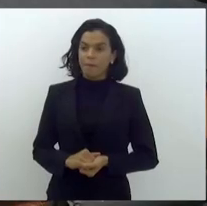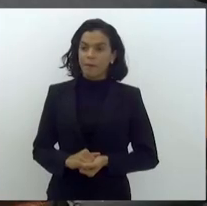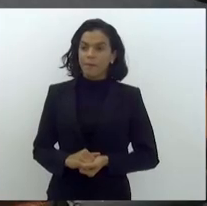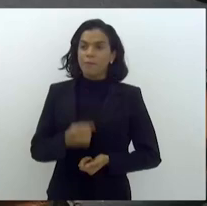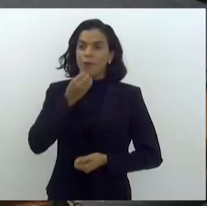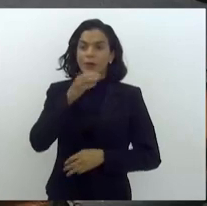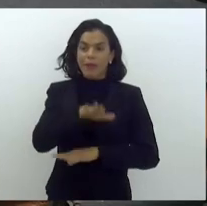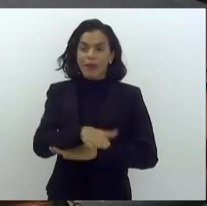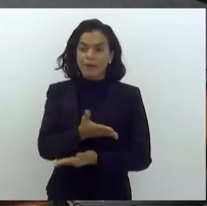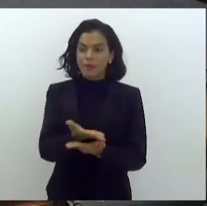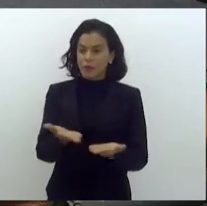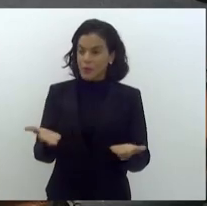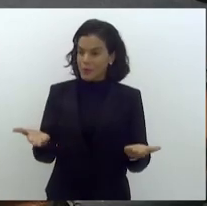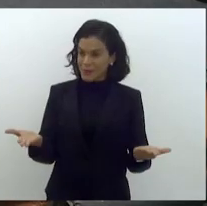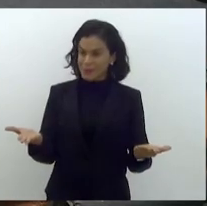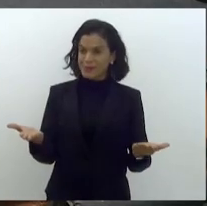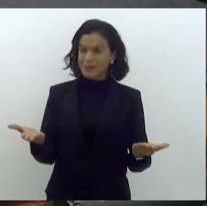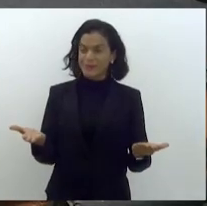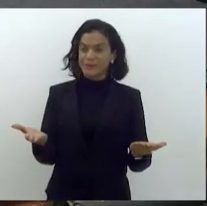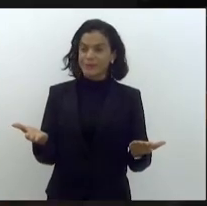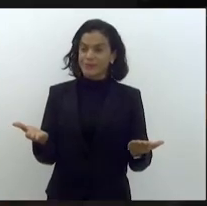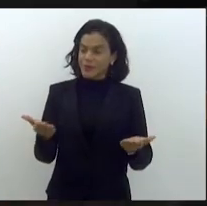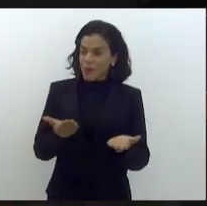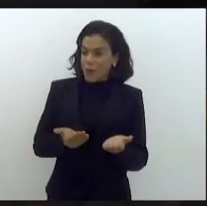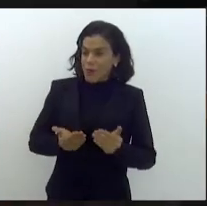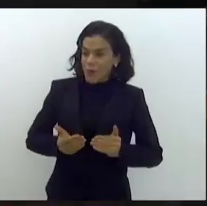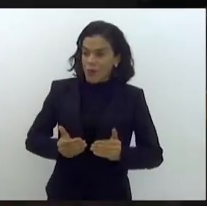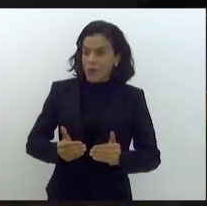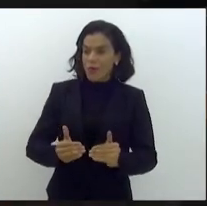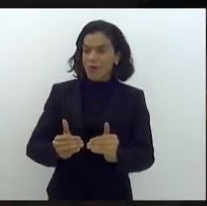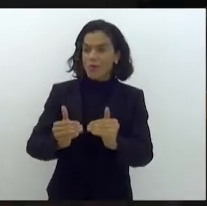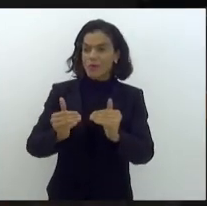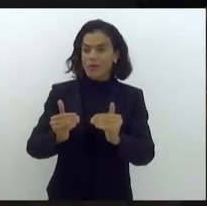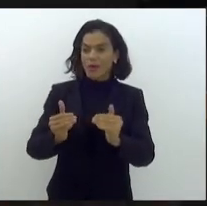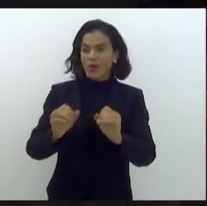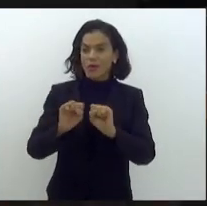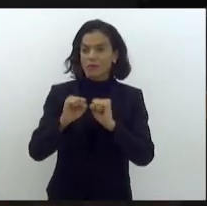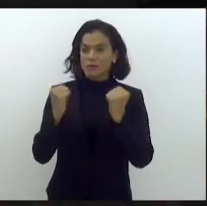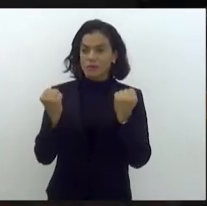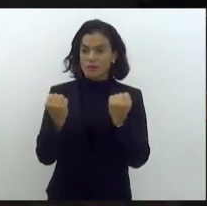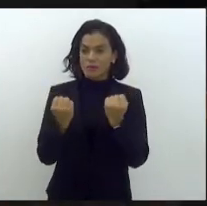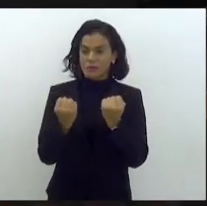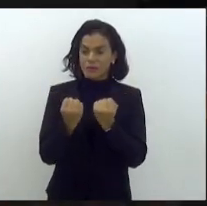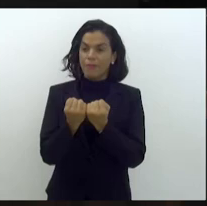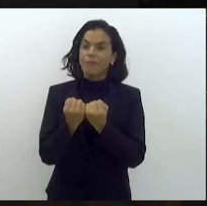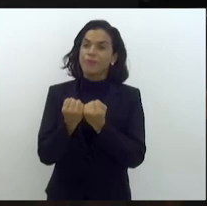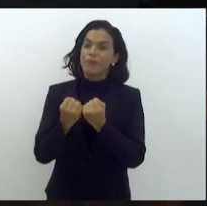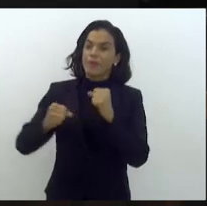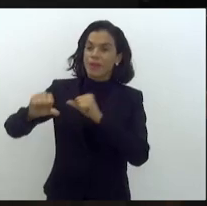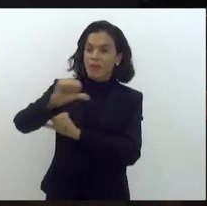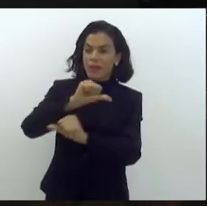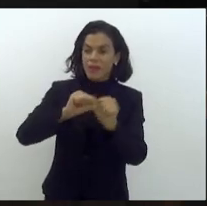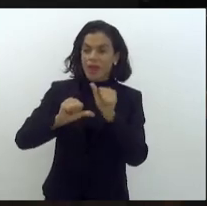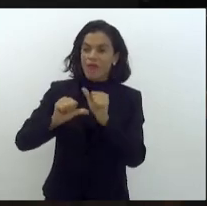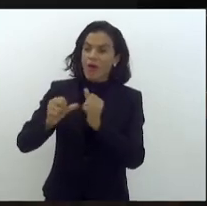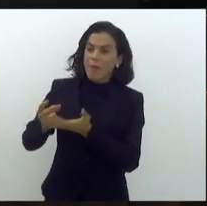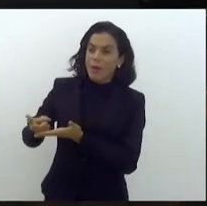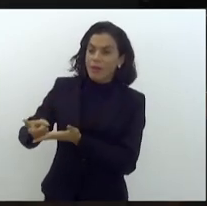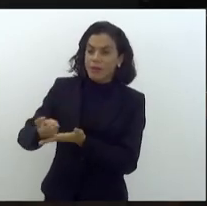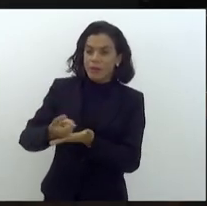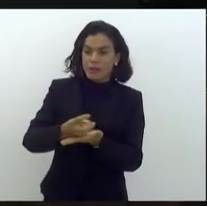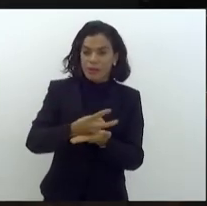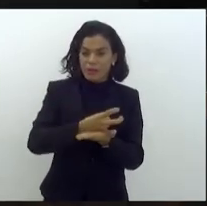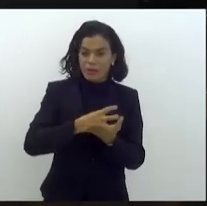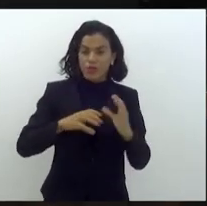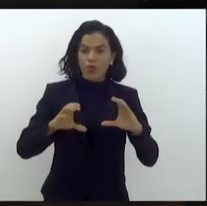Boa tarde a todos vamos dar início aos seminário da reforma tributária organizado pelo sinfrerj